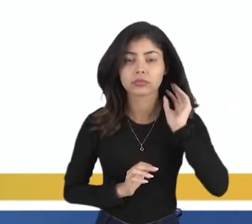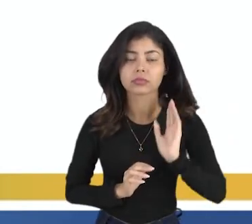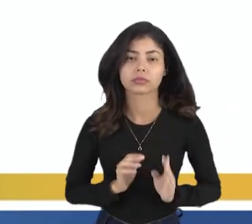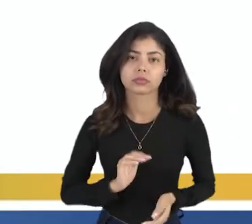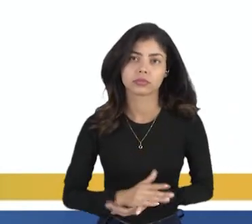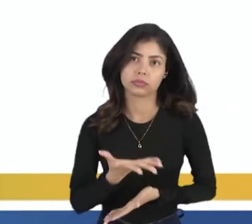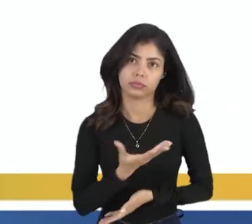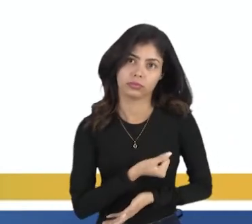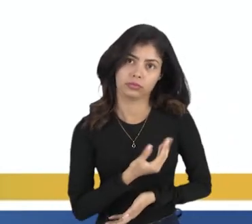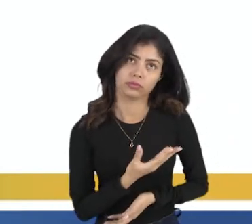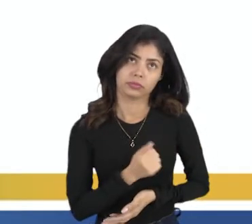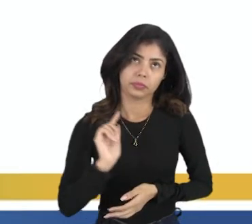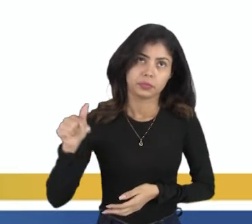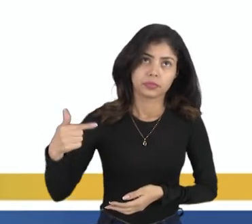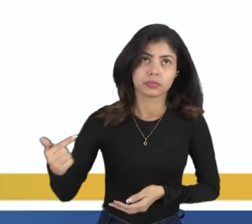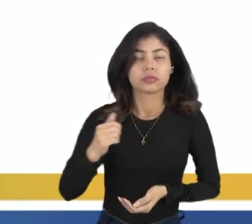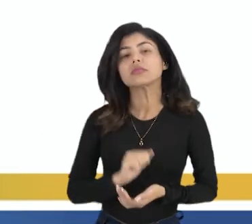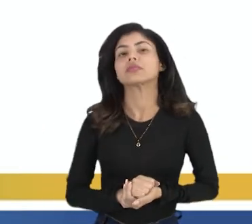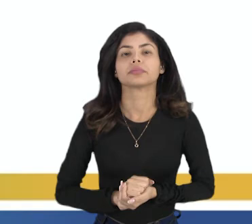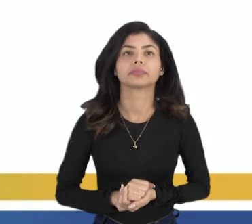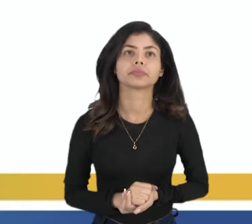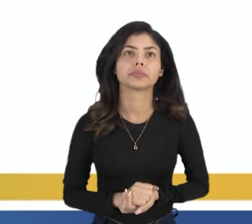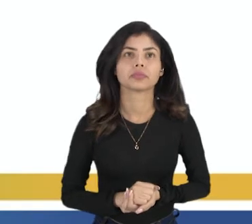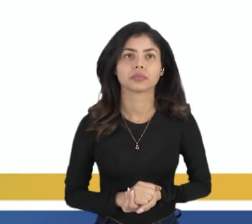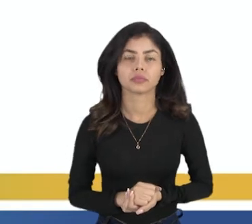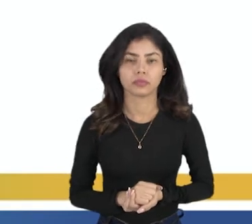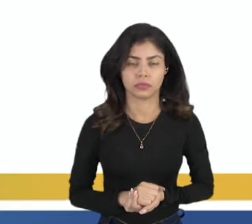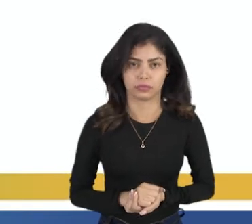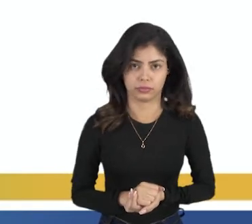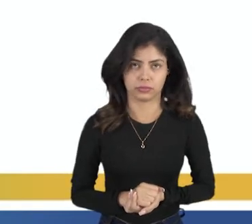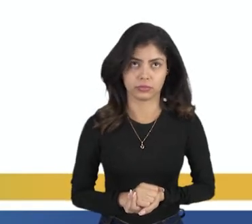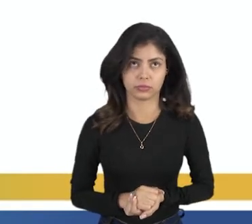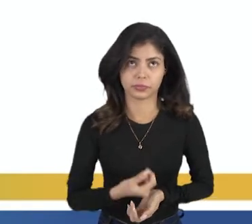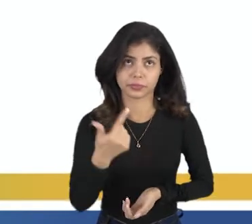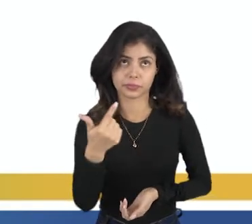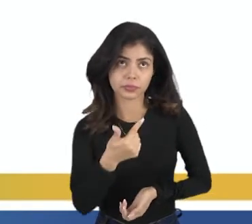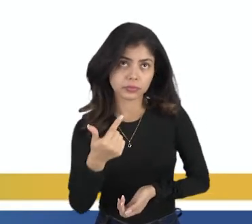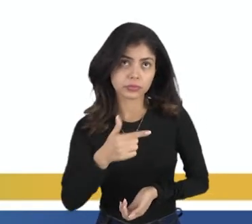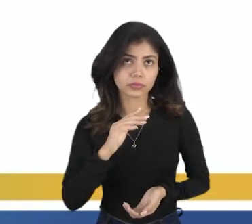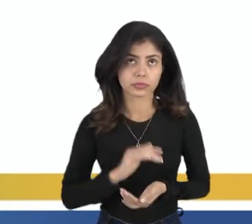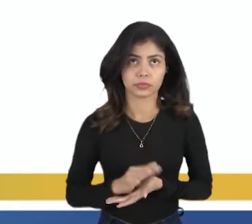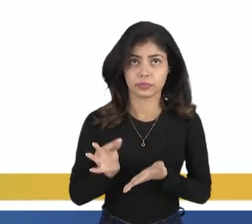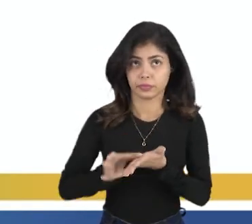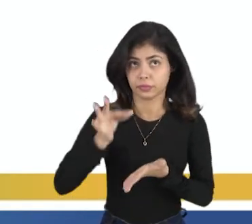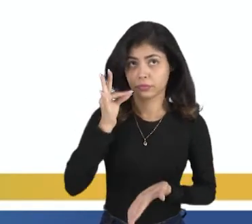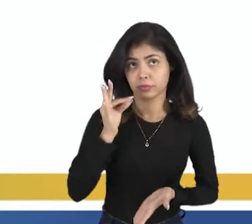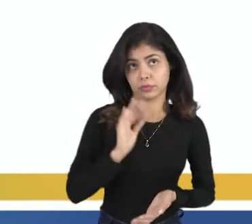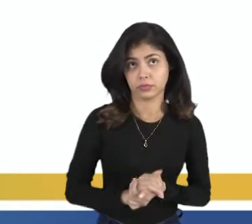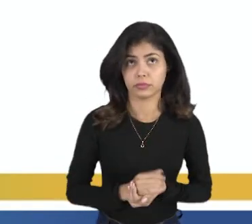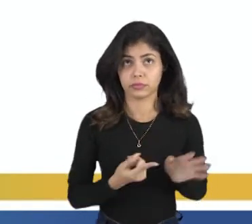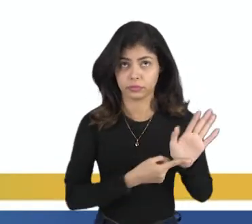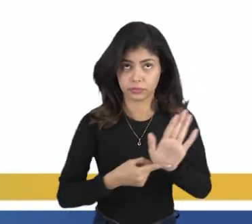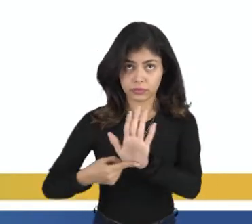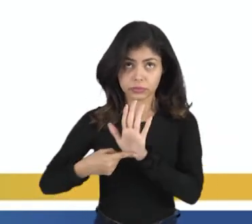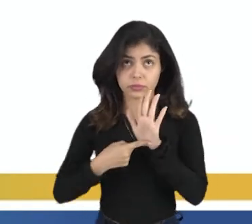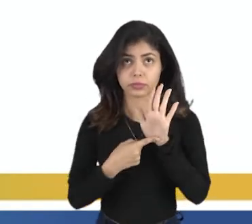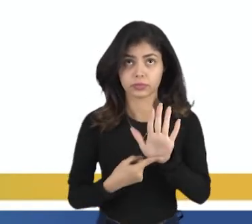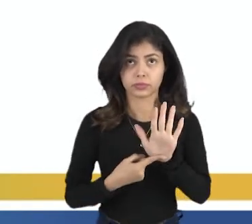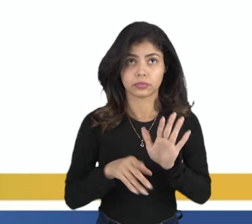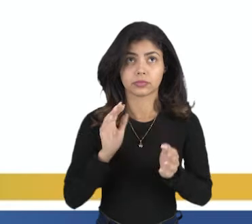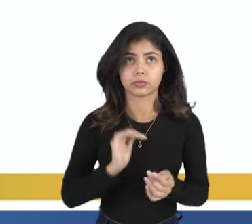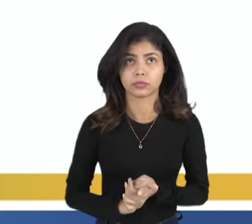Então, vamos para o nosso próximo exercício, exercício de número 2. A cafeteria Bom